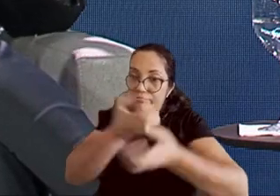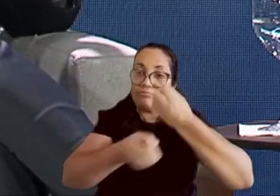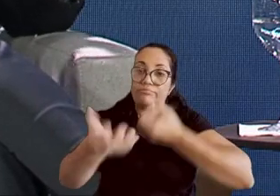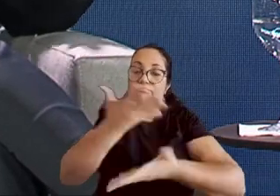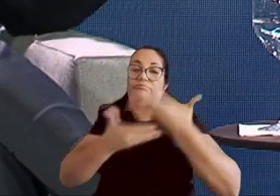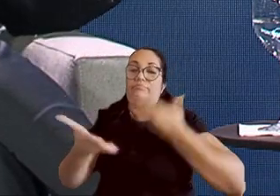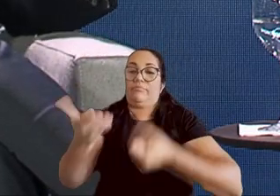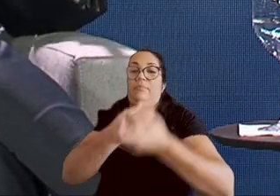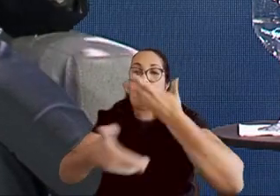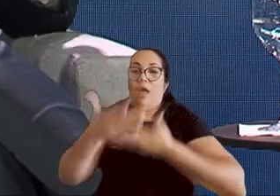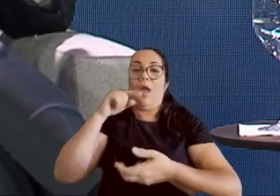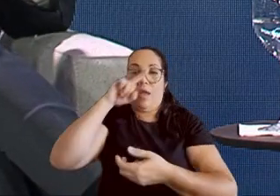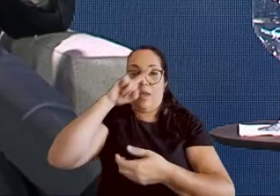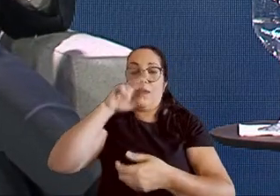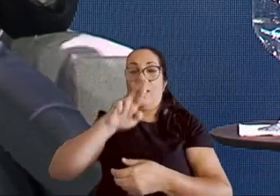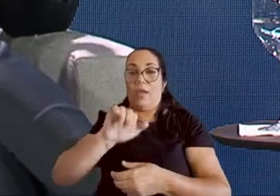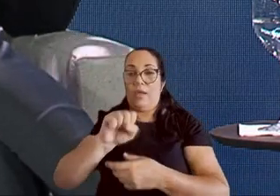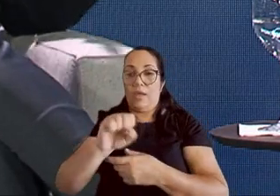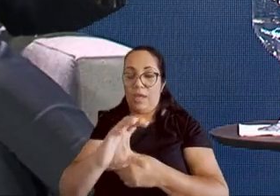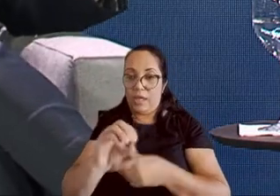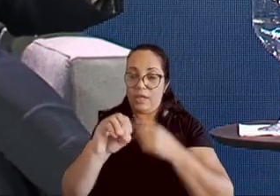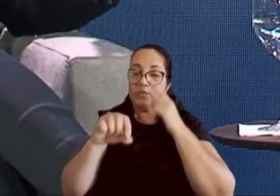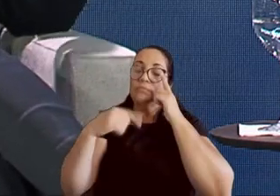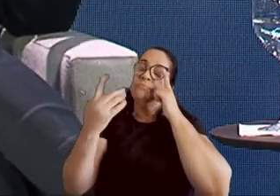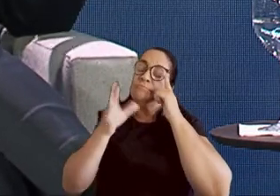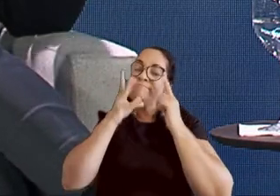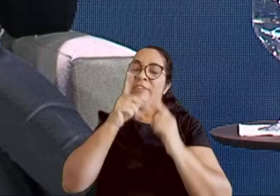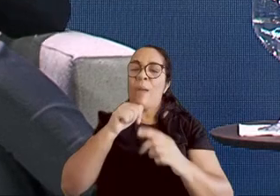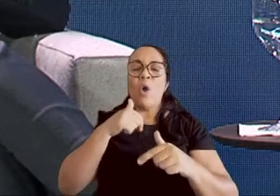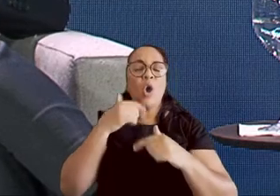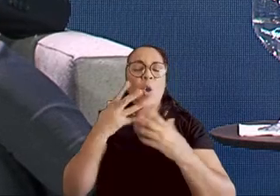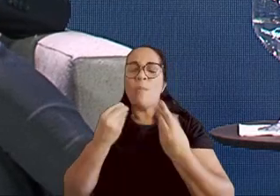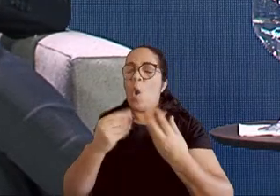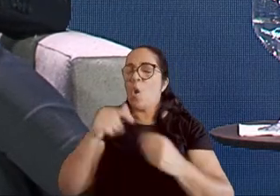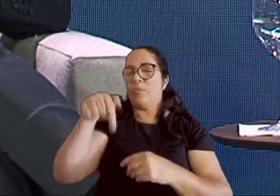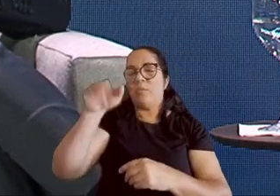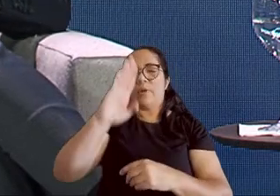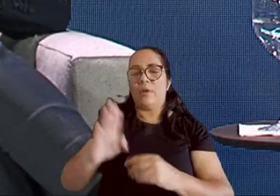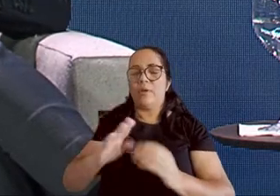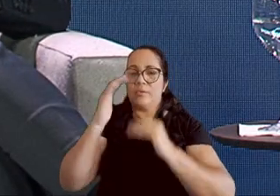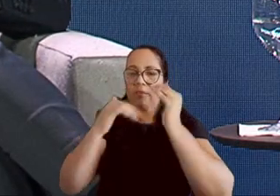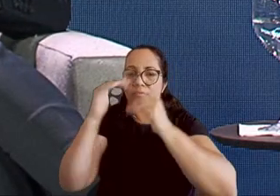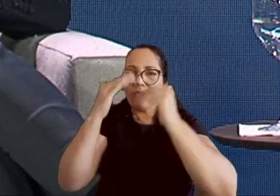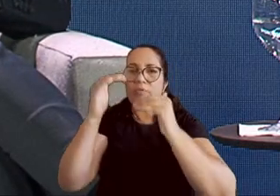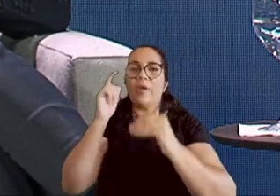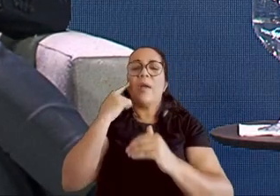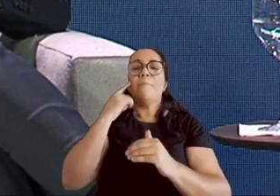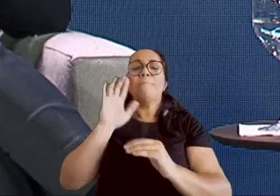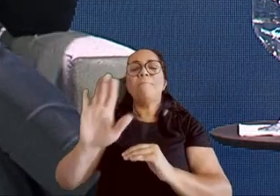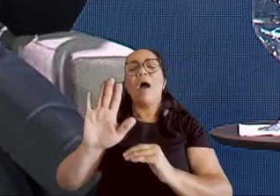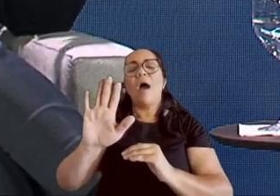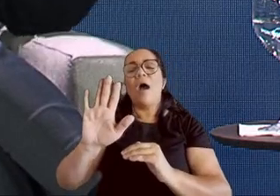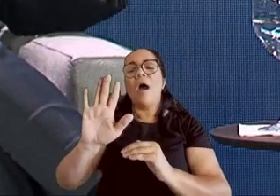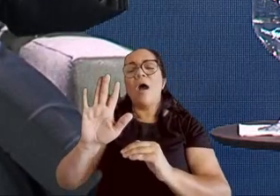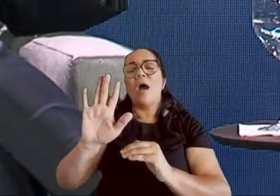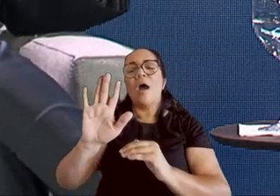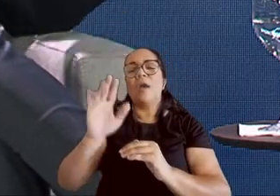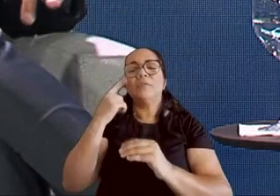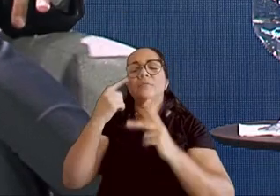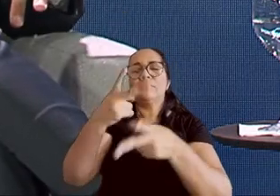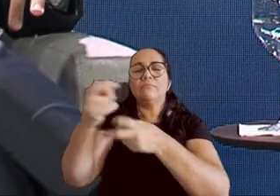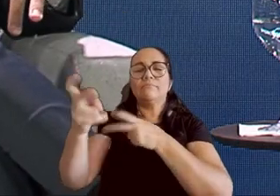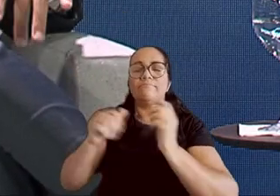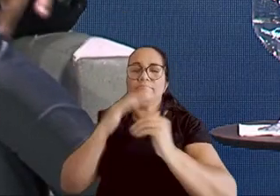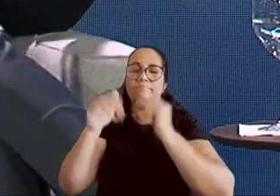tá acontecendo Acho que demorou muito para desenvolver no Brasil nos últimos dois três anos eu vi uma certa acelerada no universo de emissões inclusive via